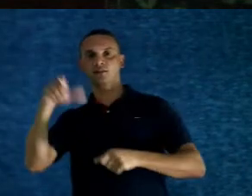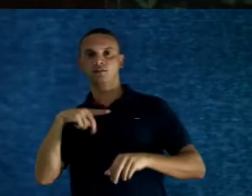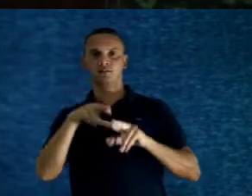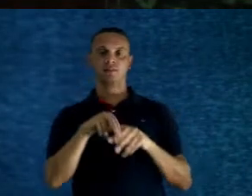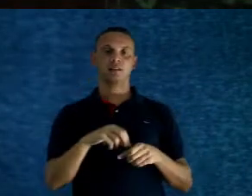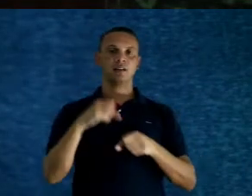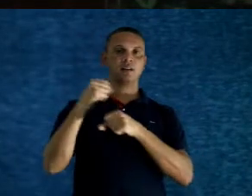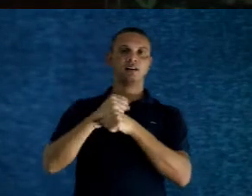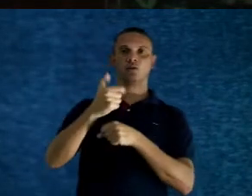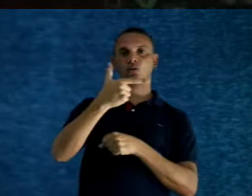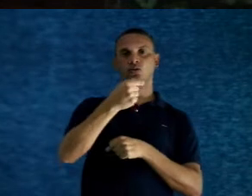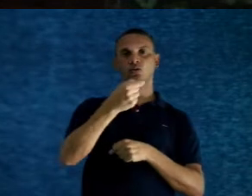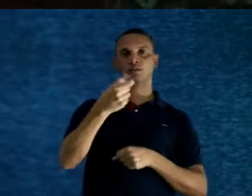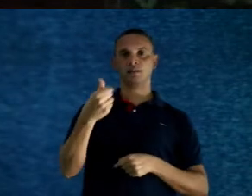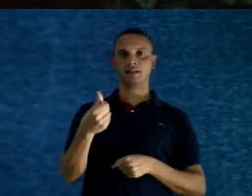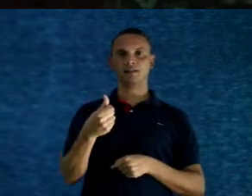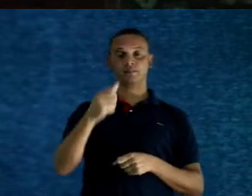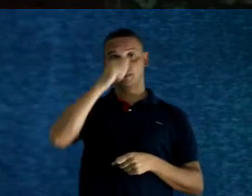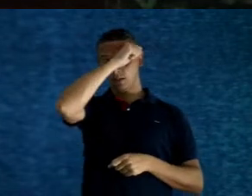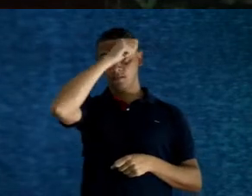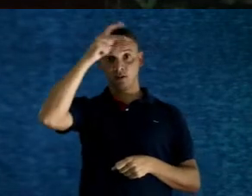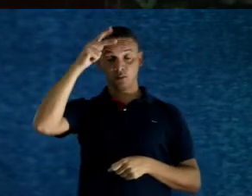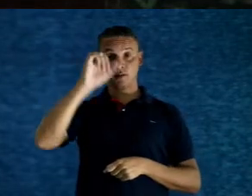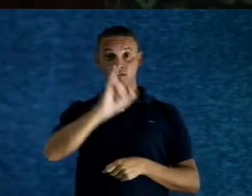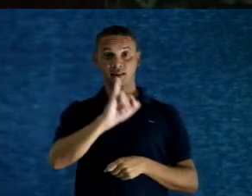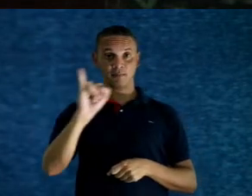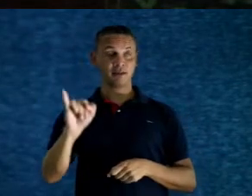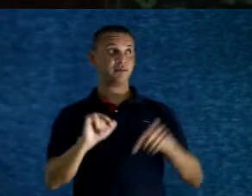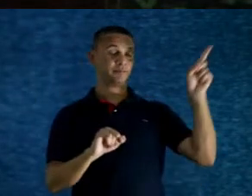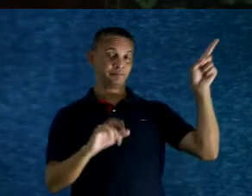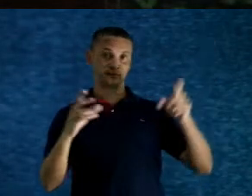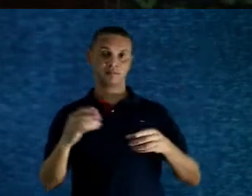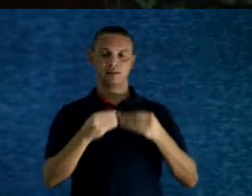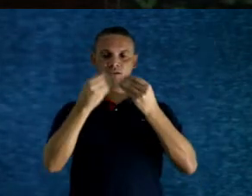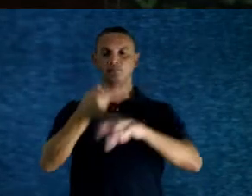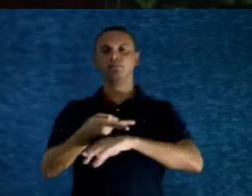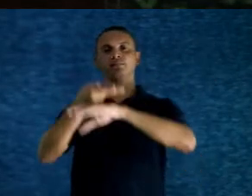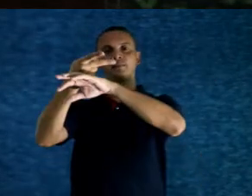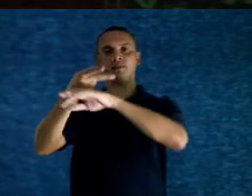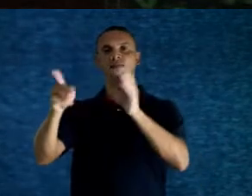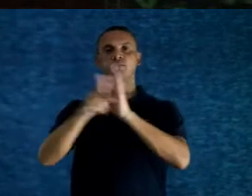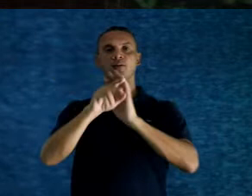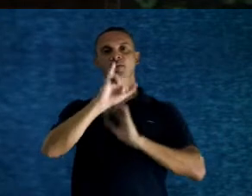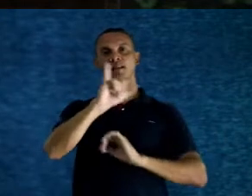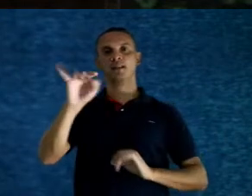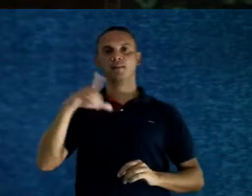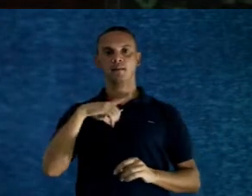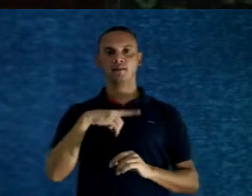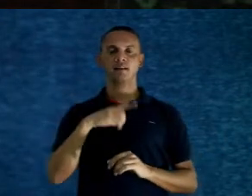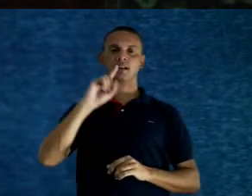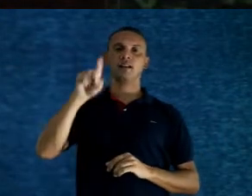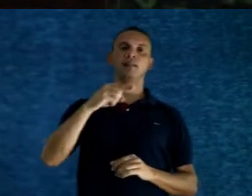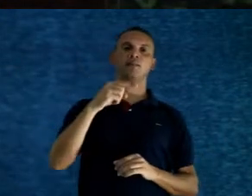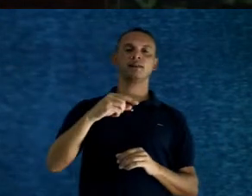2006, recebeu da Prefeitura Municipal de Itabira o título de Itabirano do Coração, em 2012, o título de Cidadão Honorário de